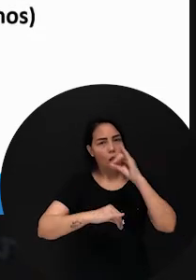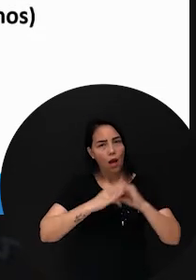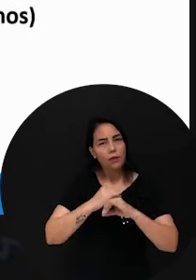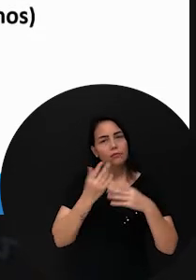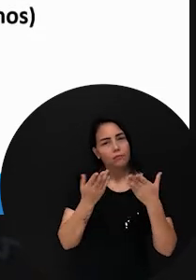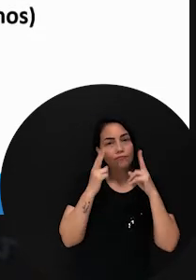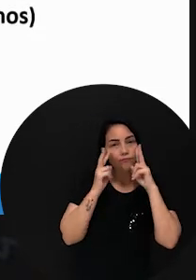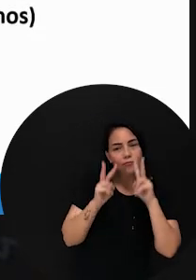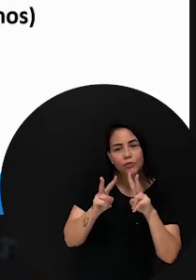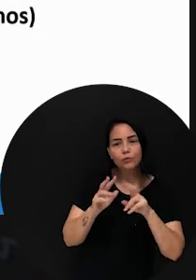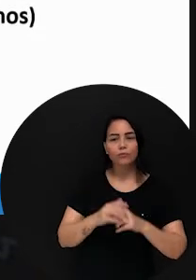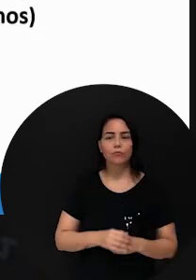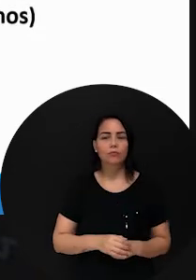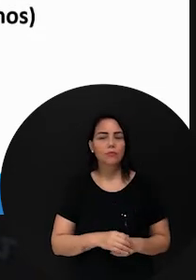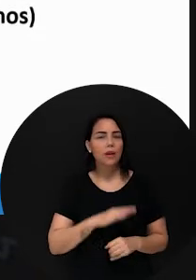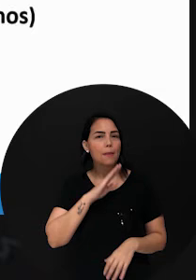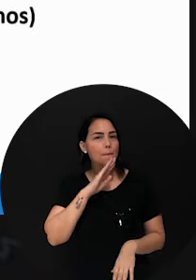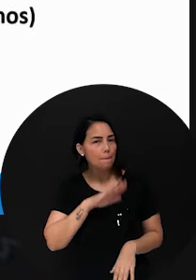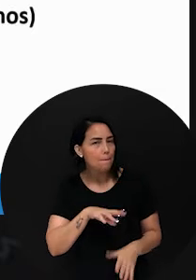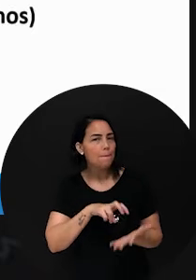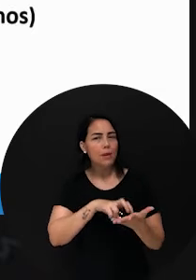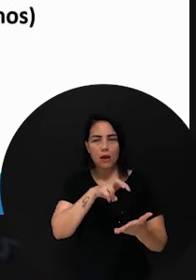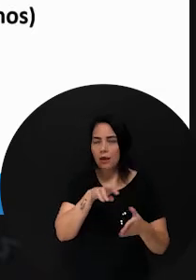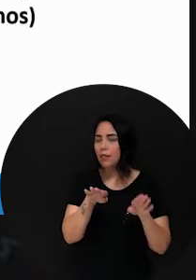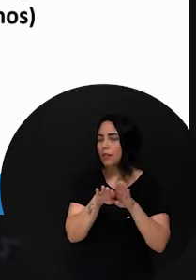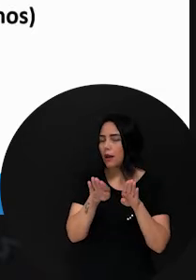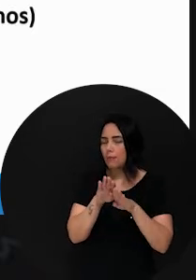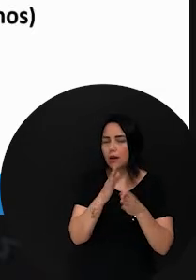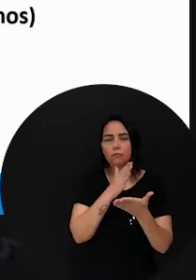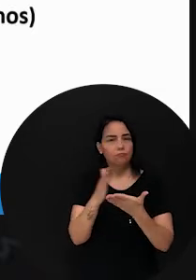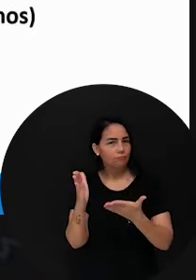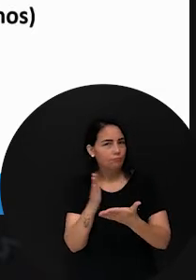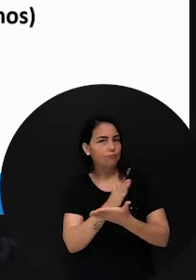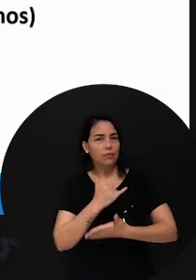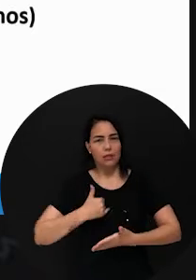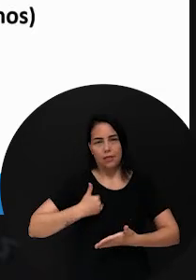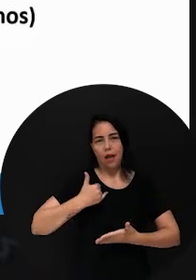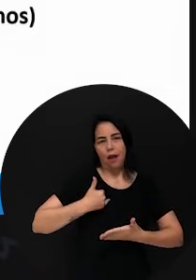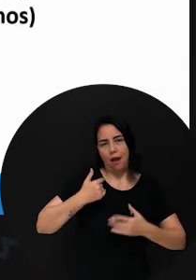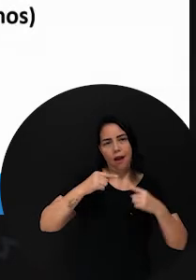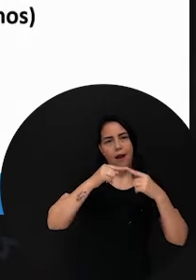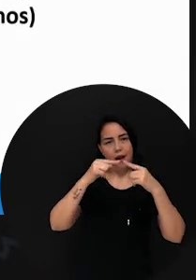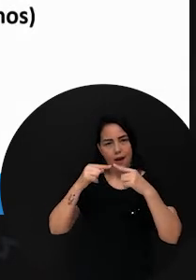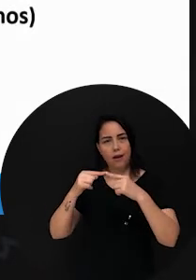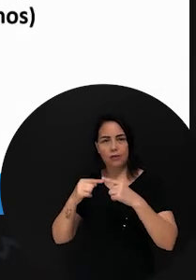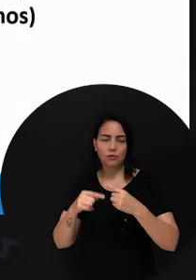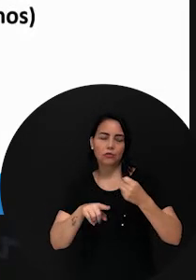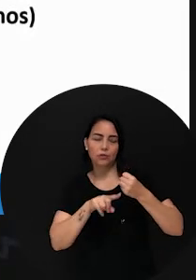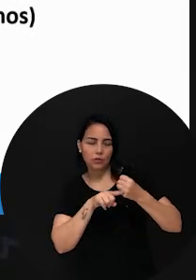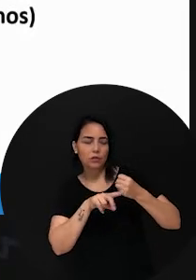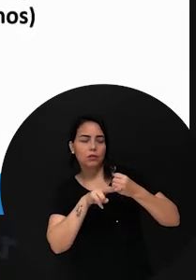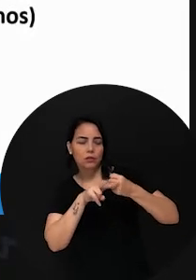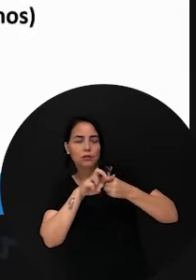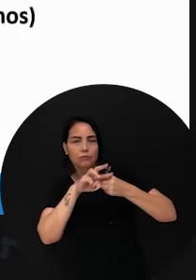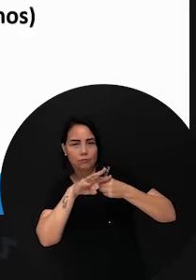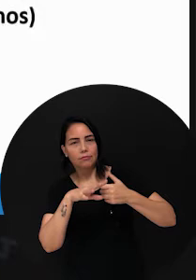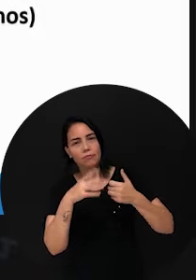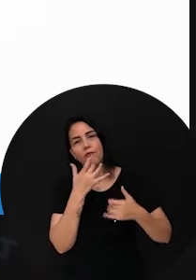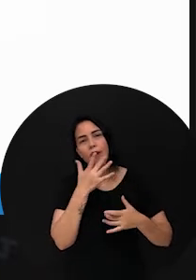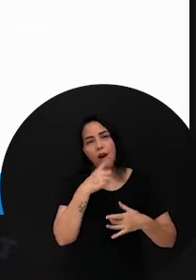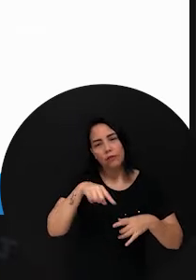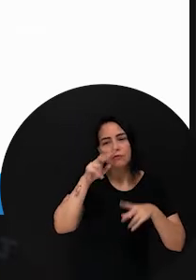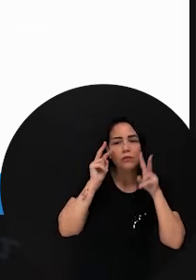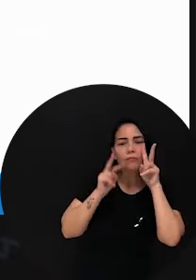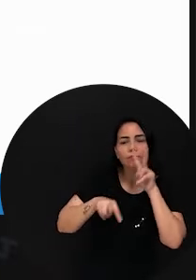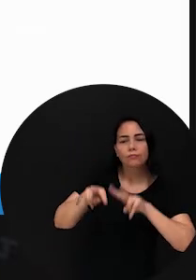no período da tarde, também dividido por faixas etárias e nível, ok? Então, fica fácil para todos